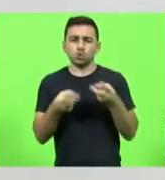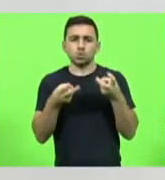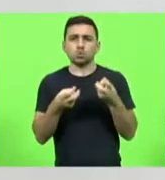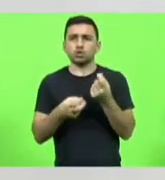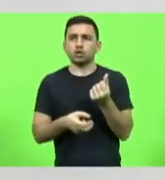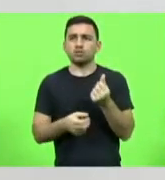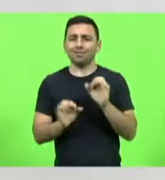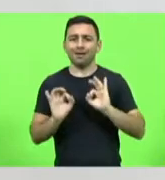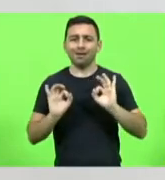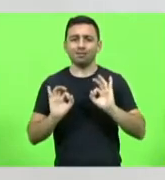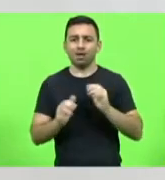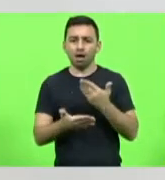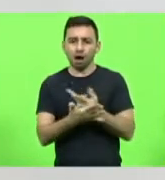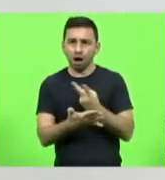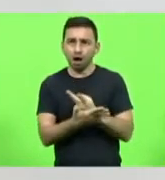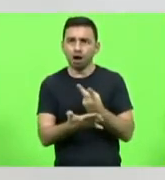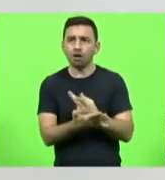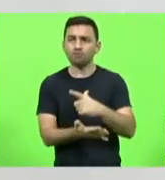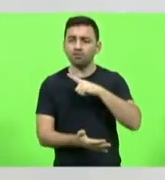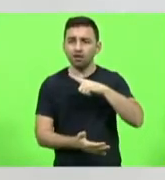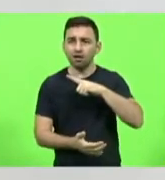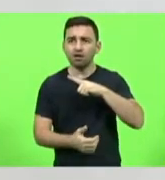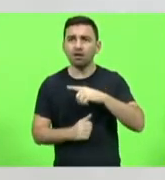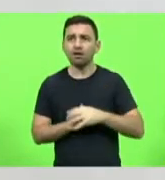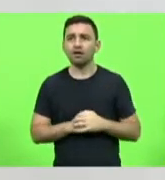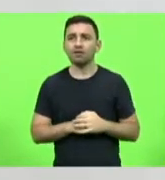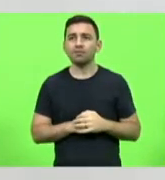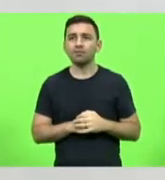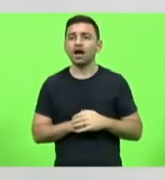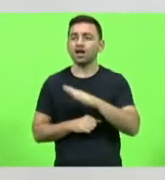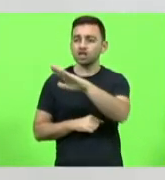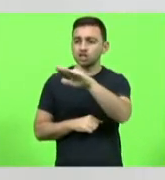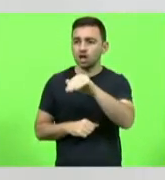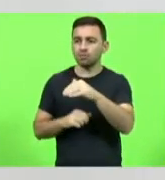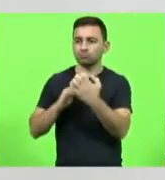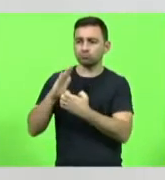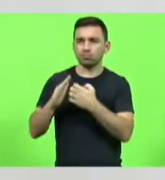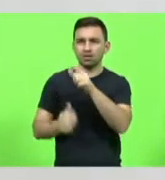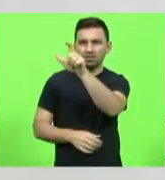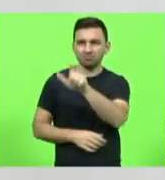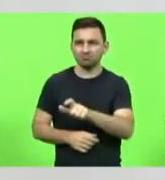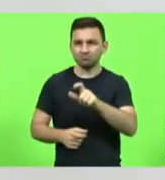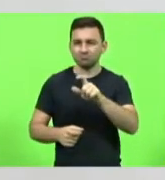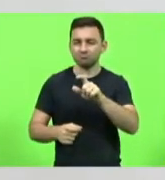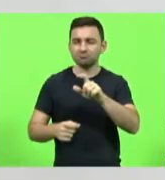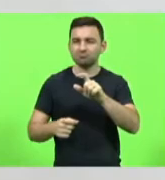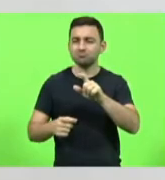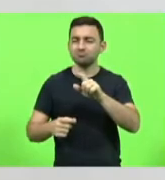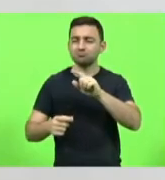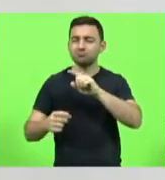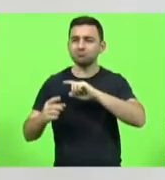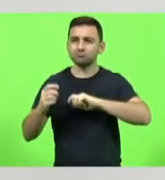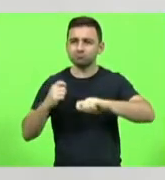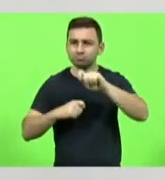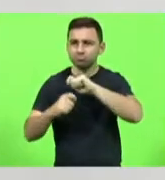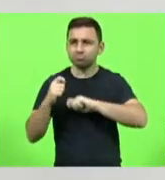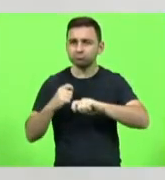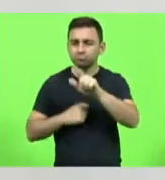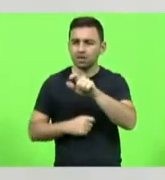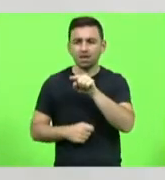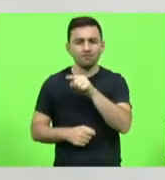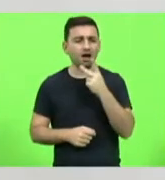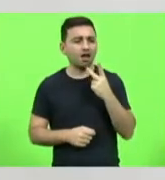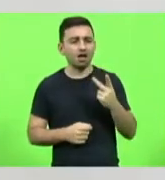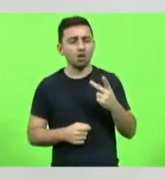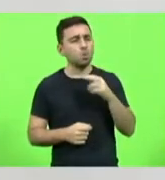Tem algo de errado nisso aqui. Aí você vai chamar o seu administrador e fala, o que está acontecendo, meu amigo? Olha, está ruim, a gente não